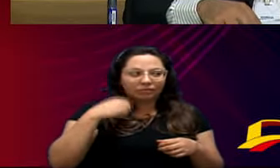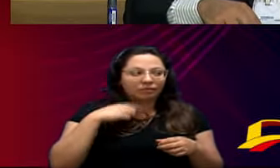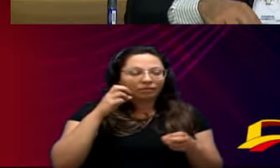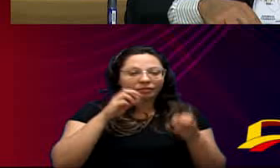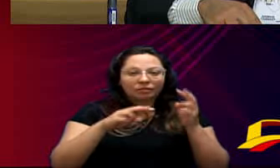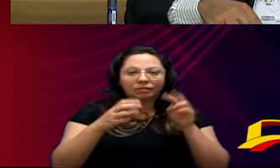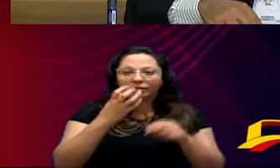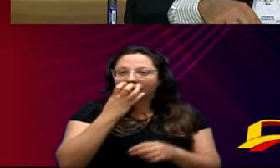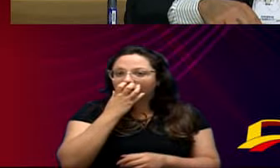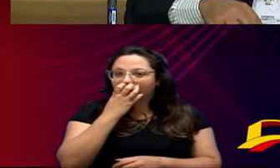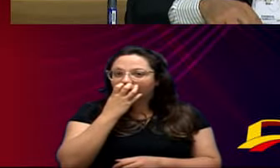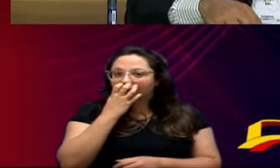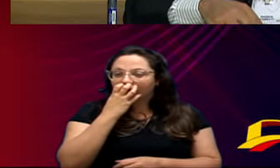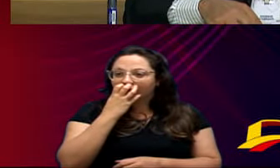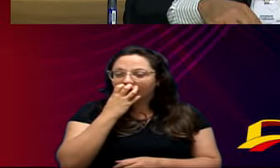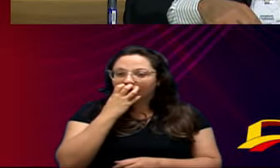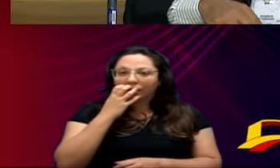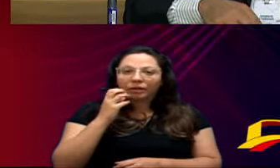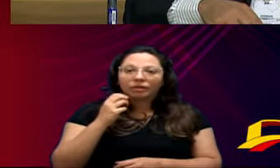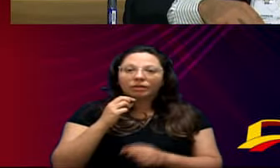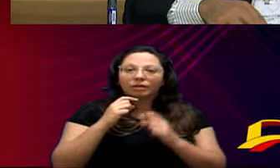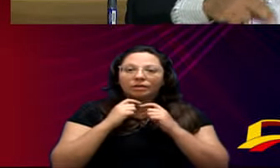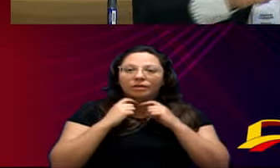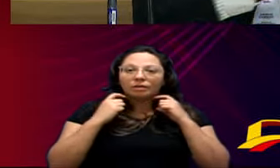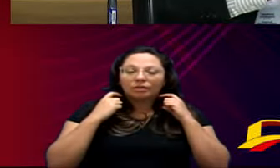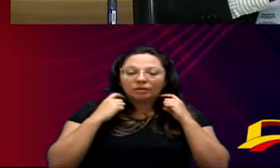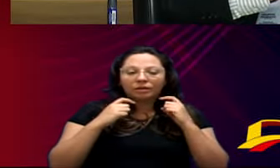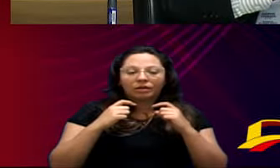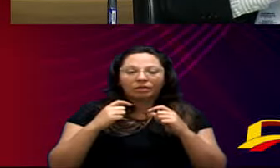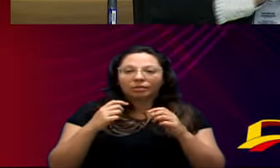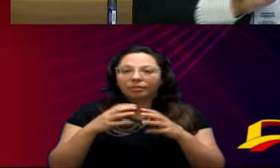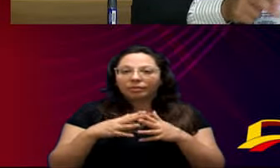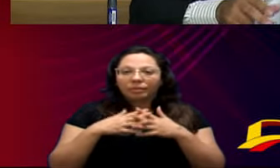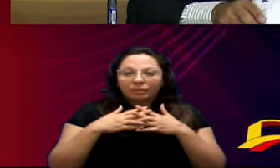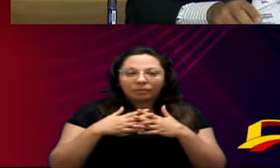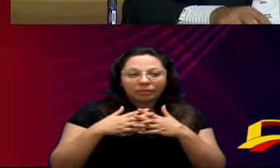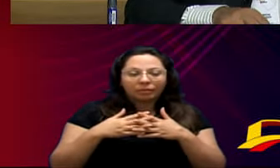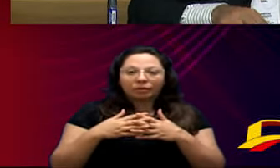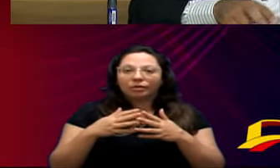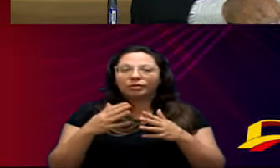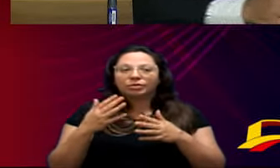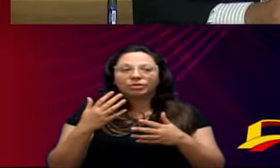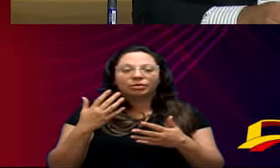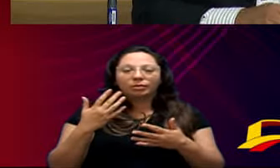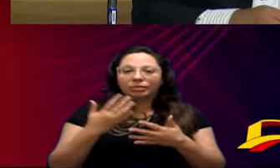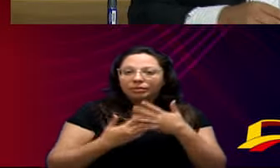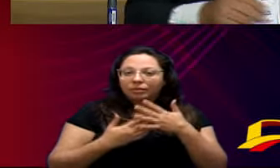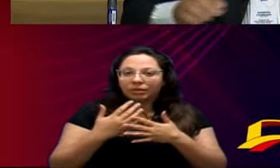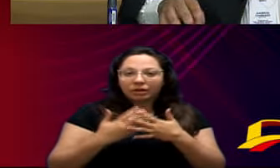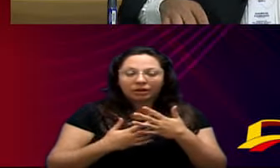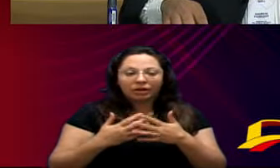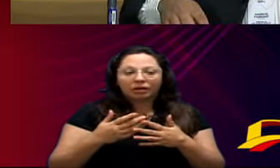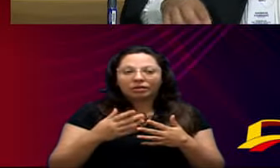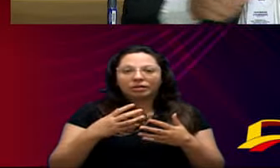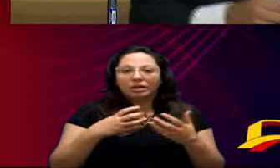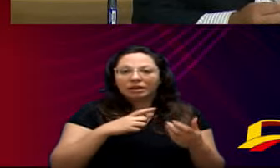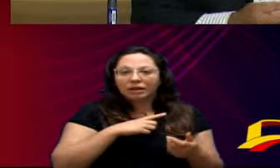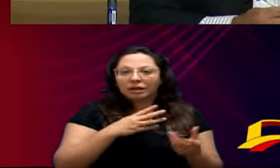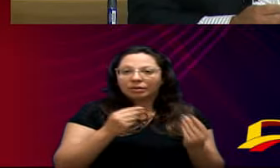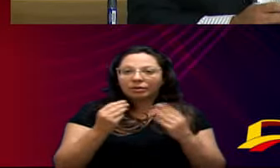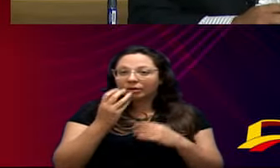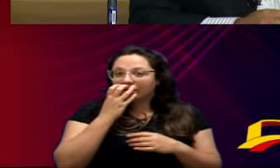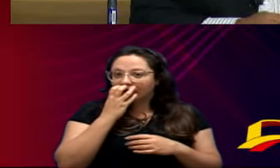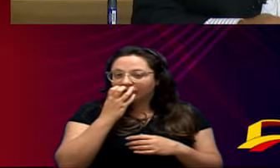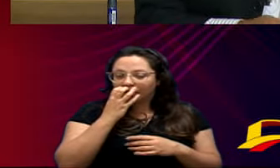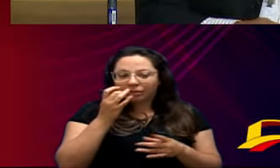perdido para lá tirei foto quero ver qual grupo que eu vou colocar mas assim tem muito cachorro abandonado e tem muito cachorro que se